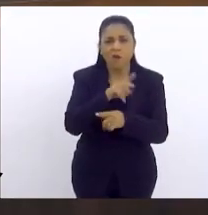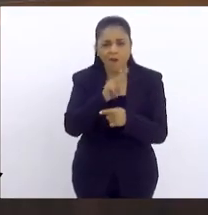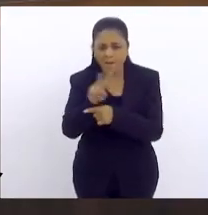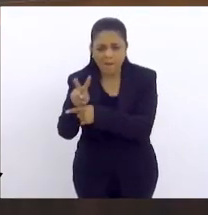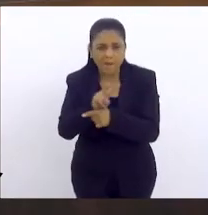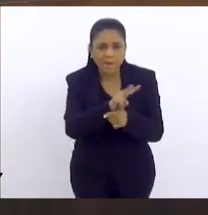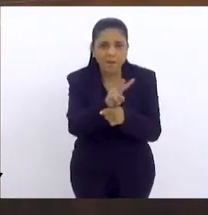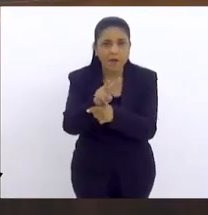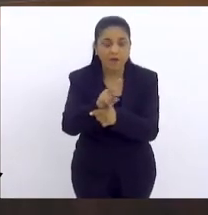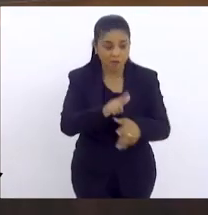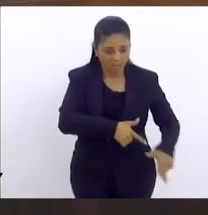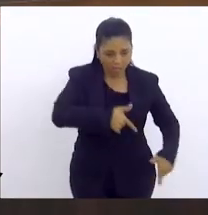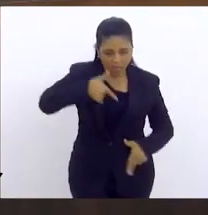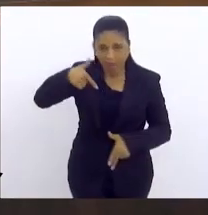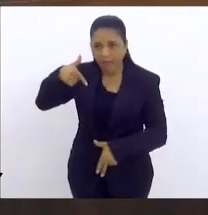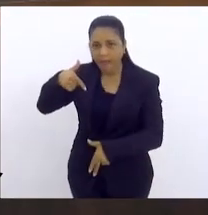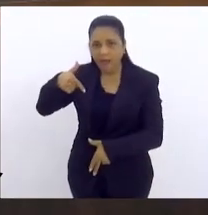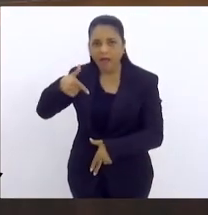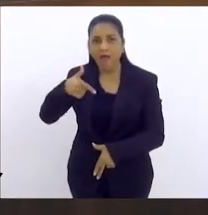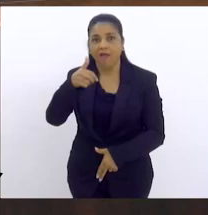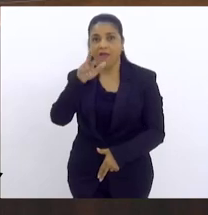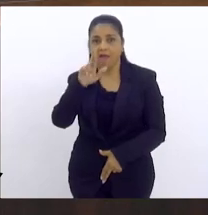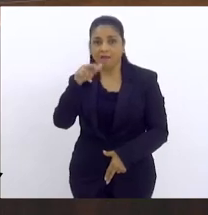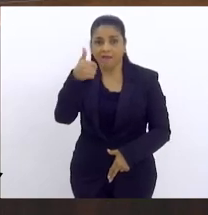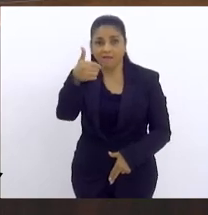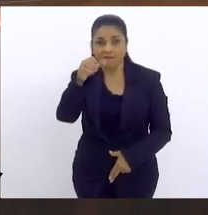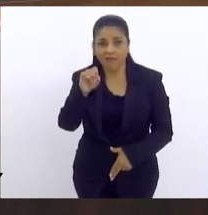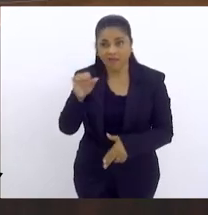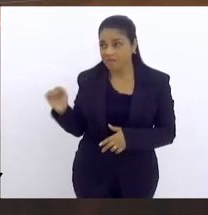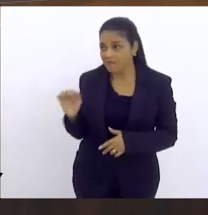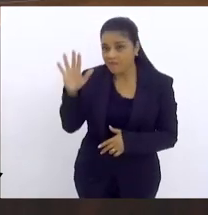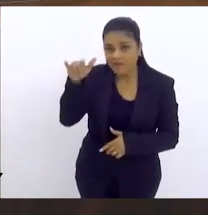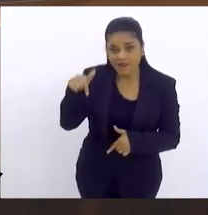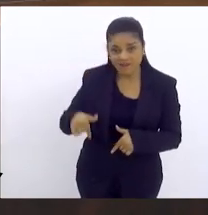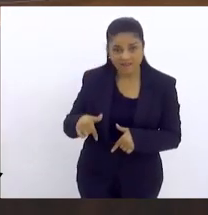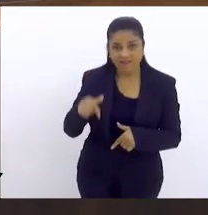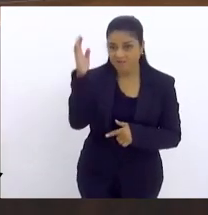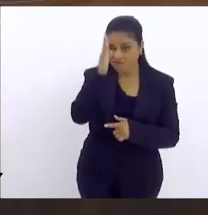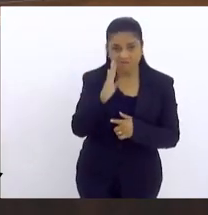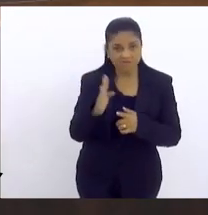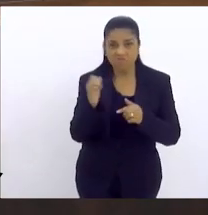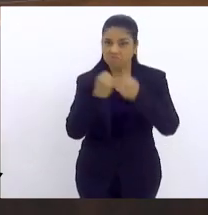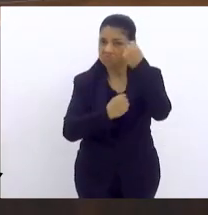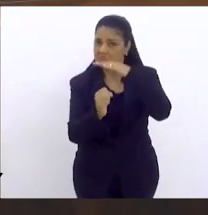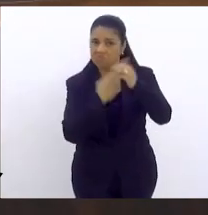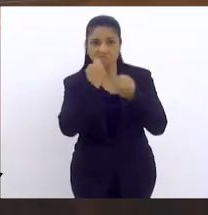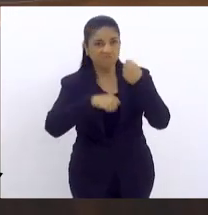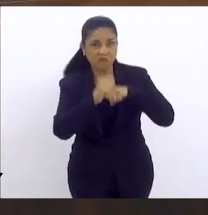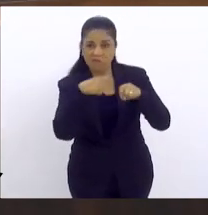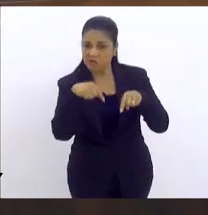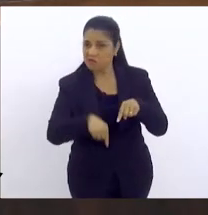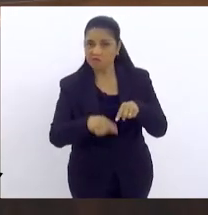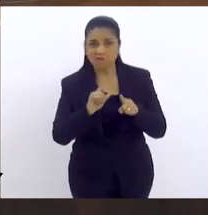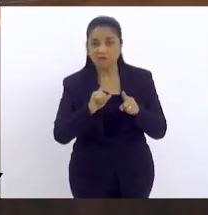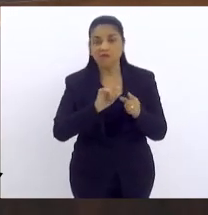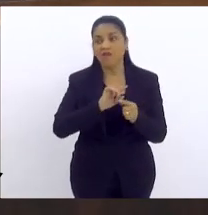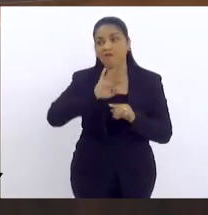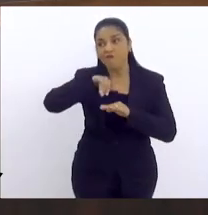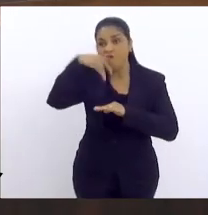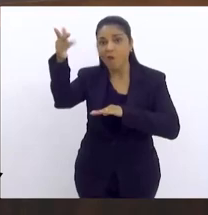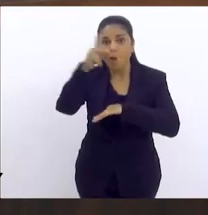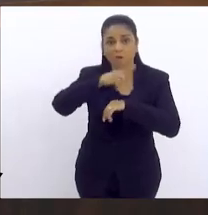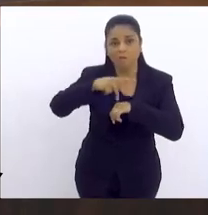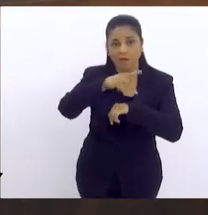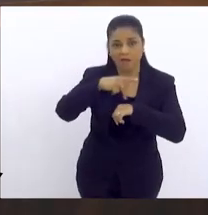bate de frente com fuzil a rdr na favela esse fuzil não é fabricado aqui no Brasil a fabricado fora do Brasil mas quem entra com uma facilidade muito